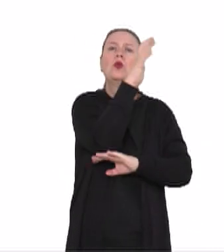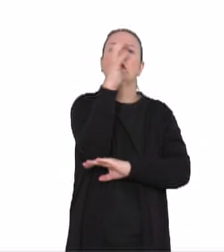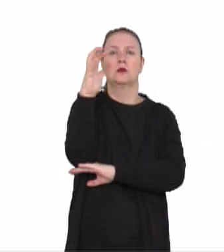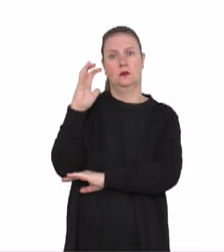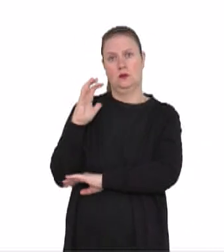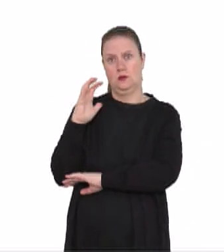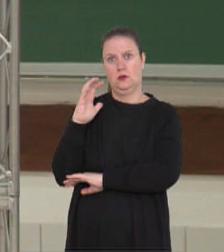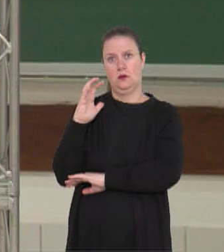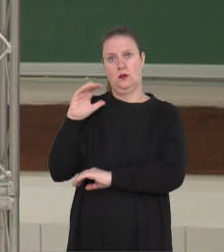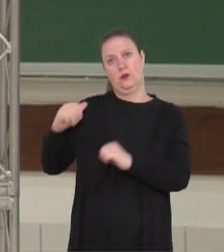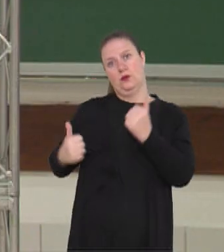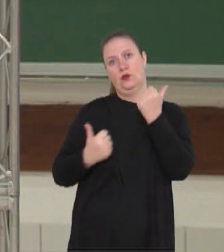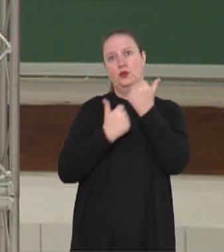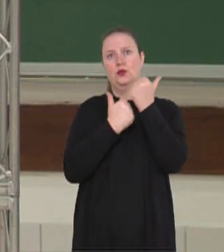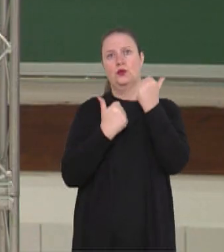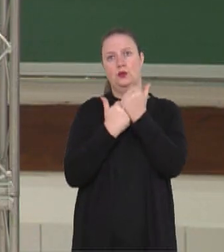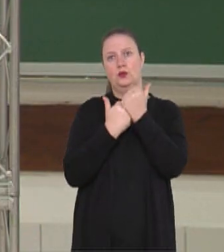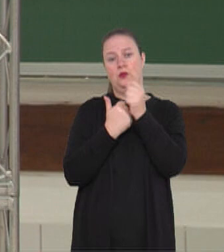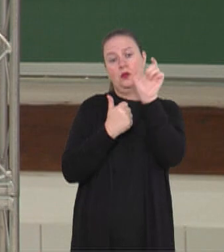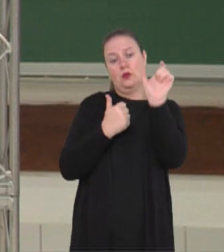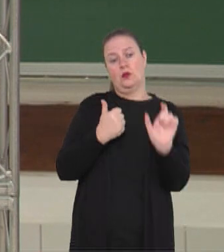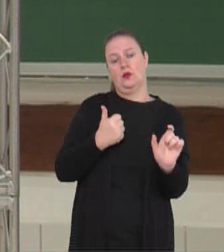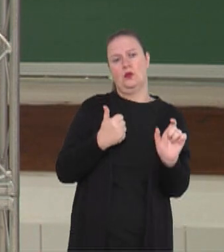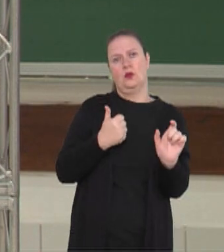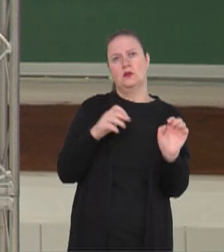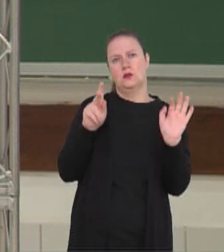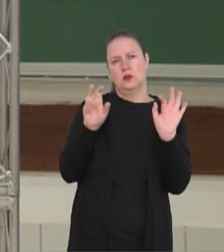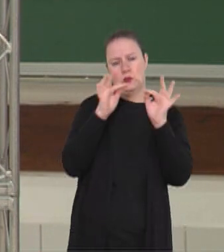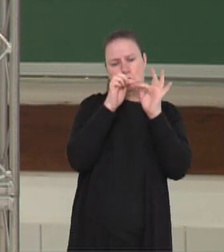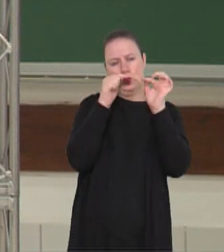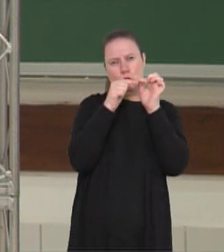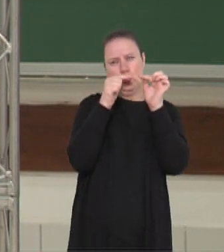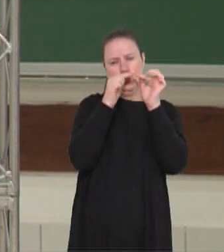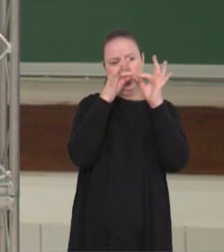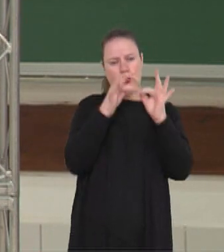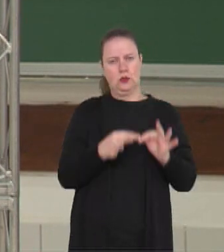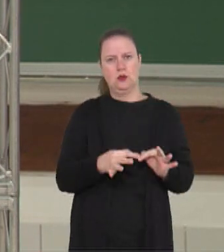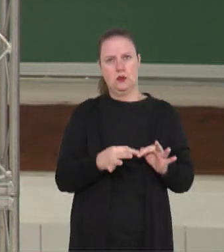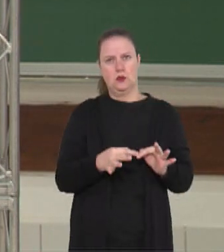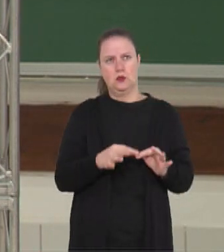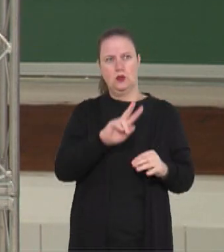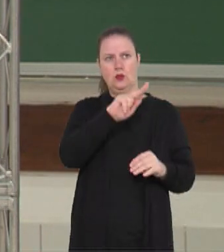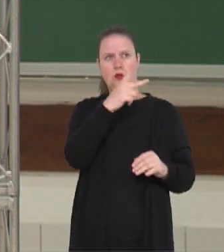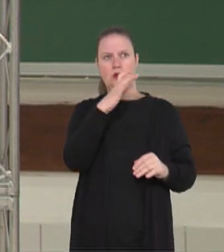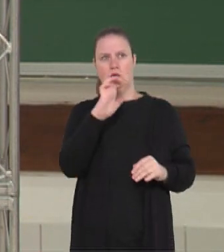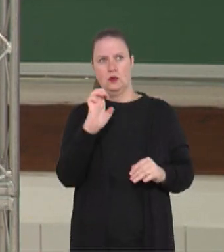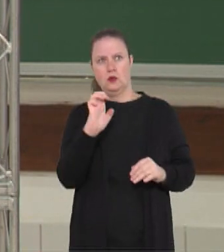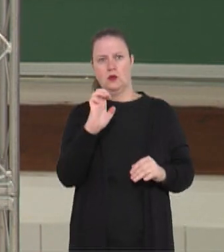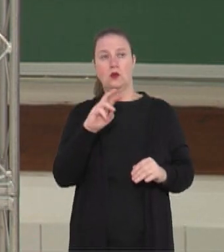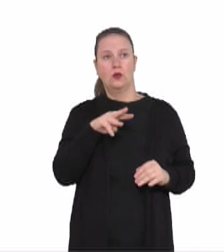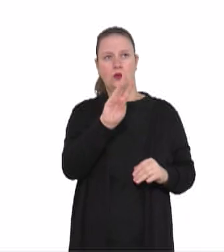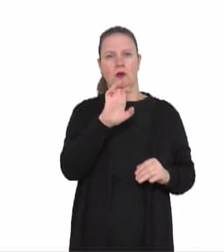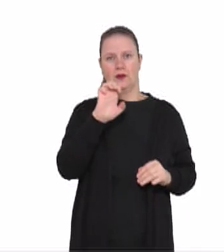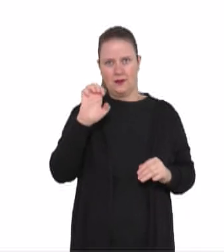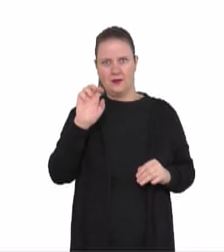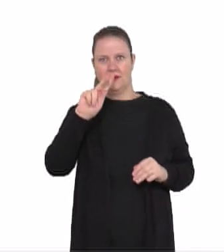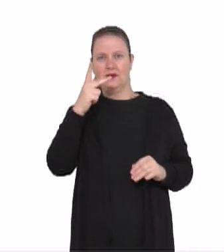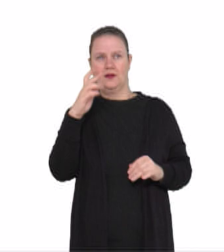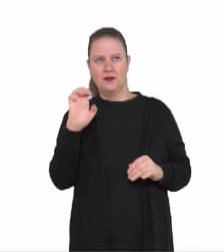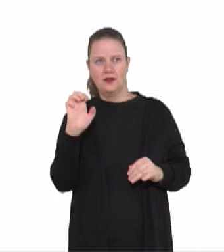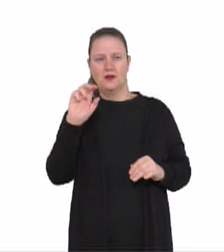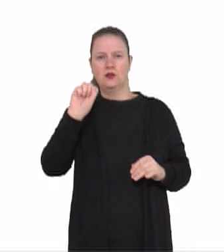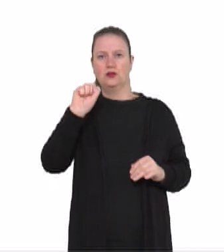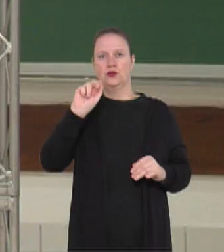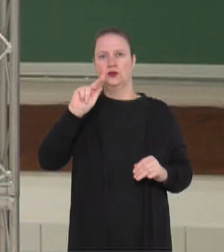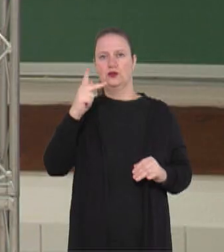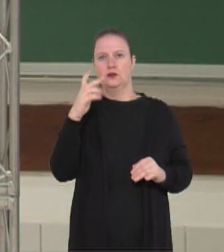ter que substituir Jane pela pessoa apropriada. E qual que é a pessoa apropriada? Nossas opções são we, nós, he, ele, she, ela,